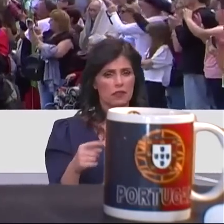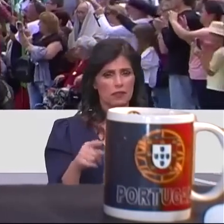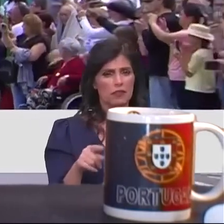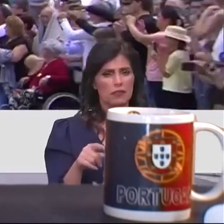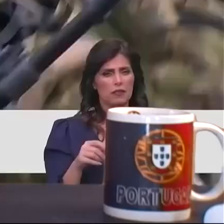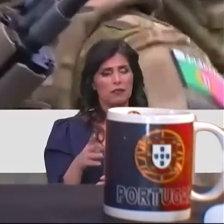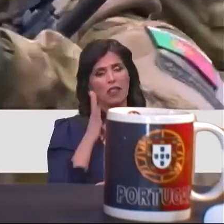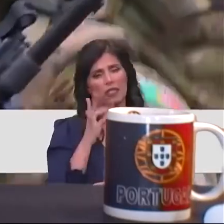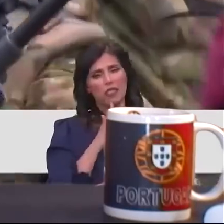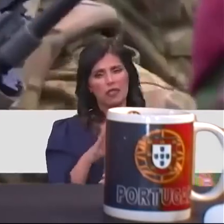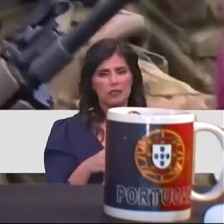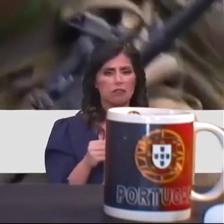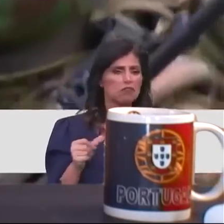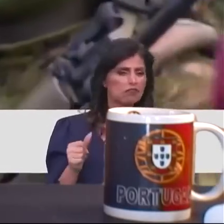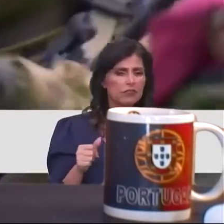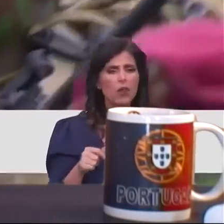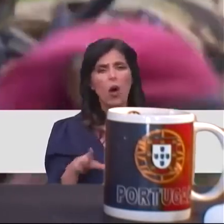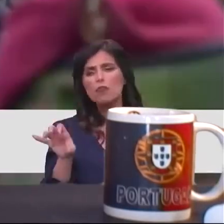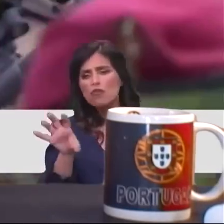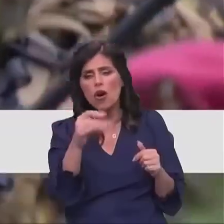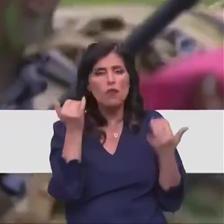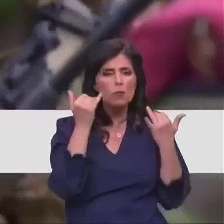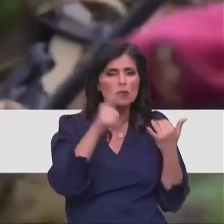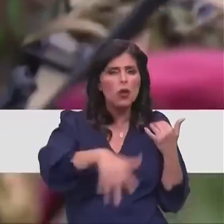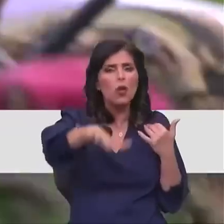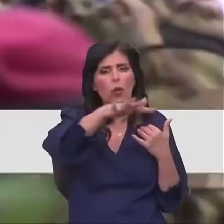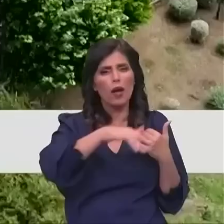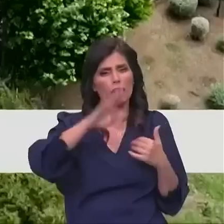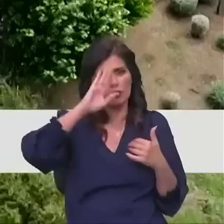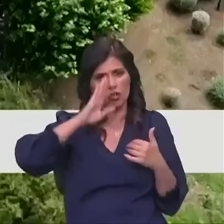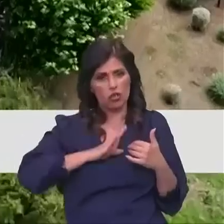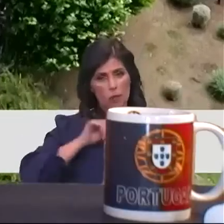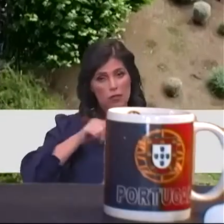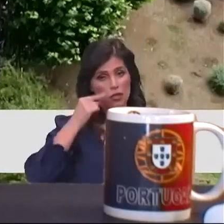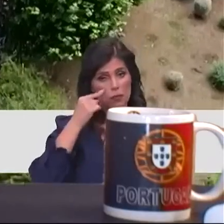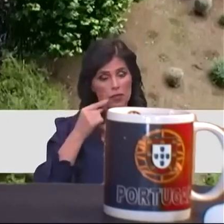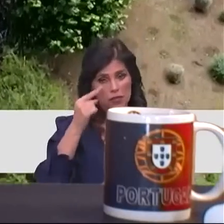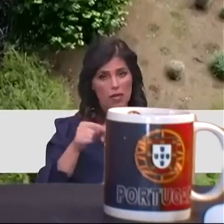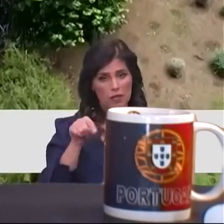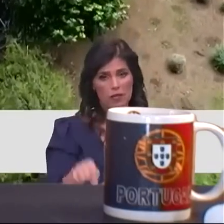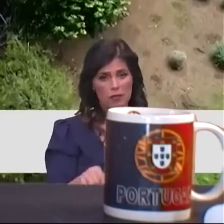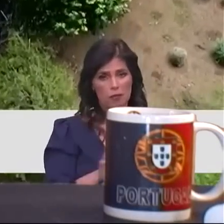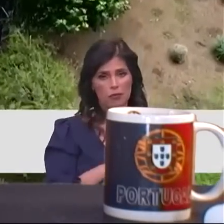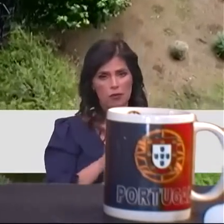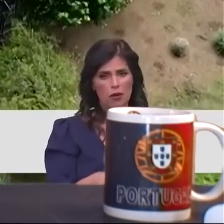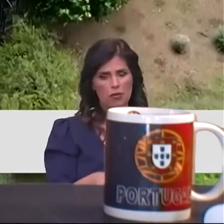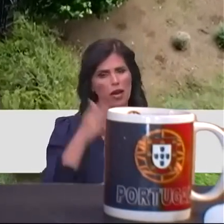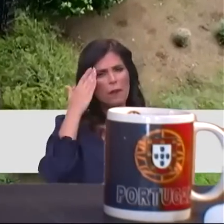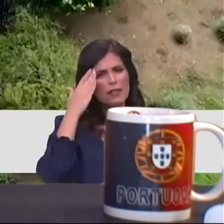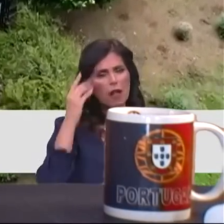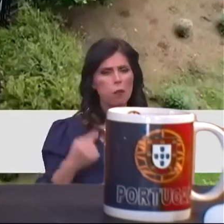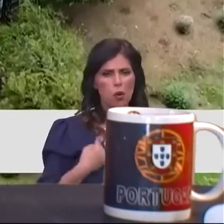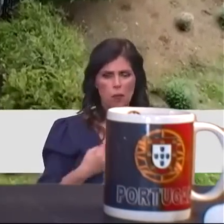uma idosa no alentejo isto passou-se em Portugal sei que já muito pouca gente se lembra disto mas nós sempre fomos uma nota em termos